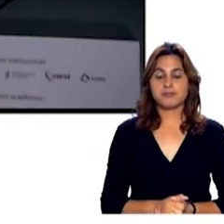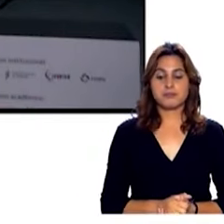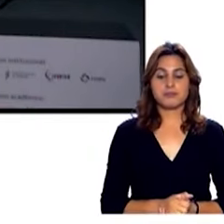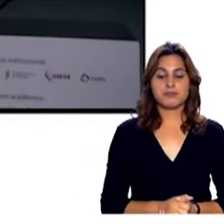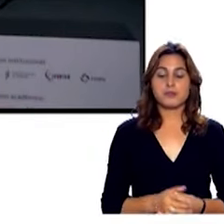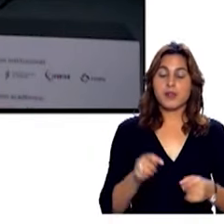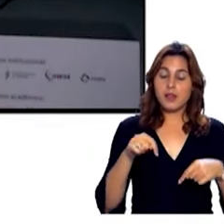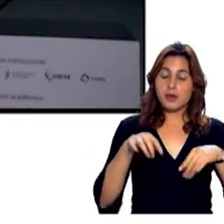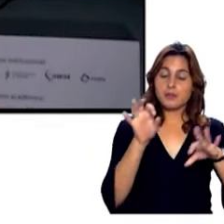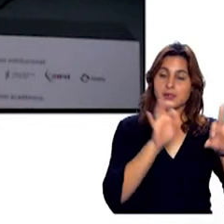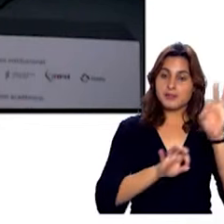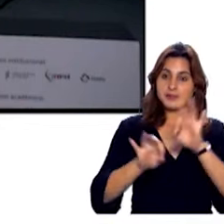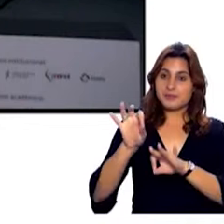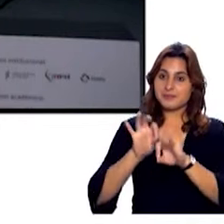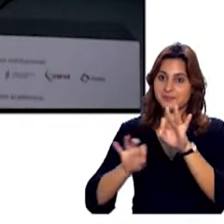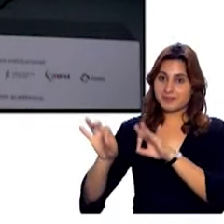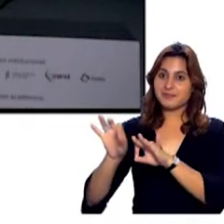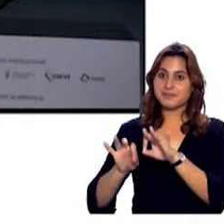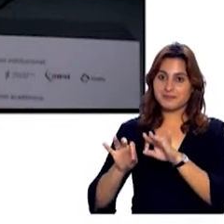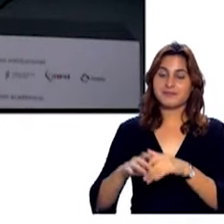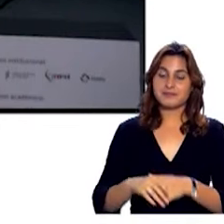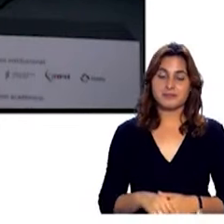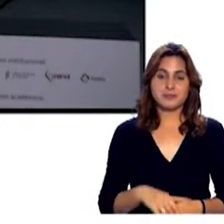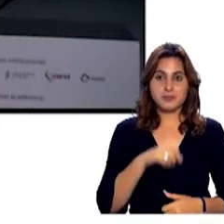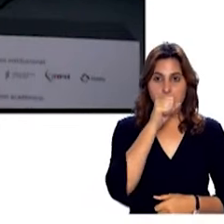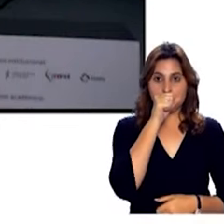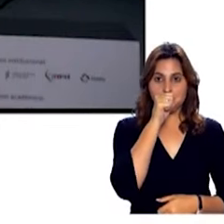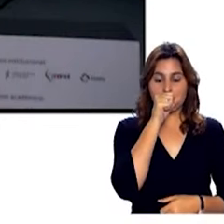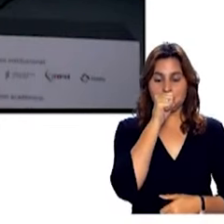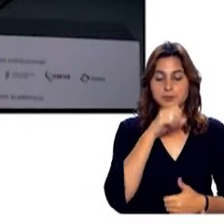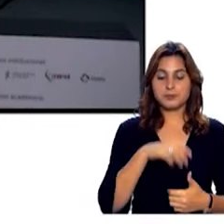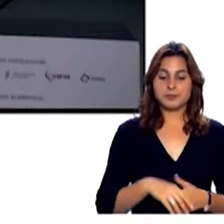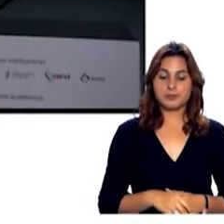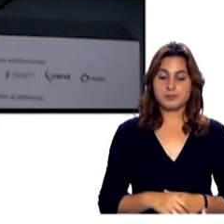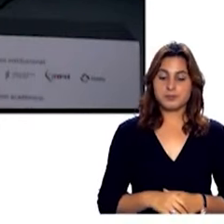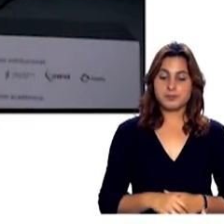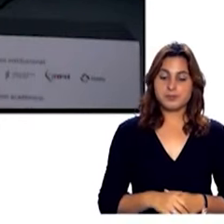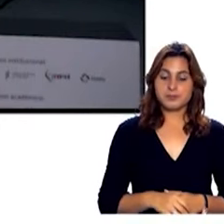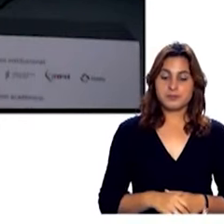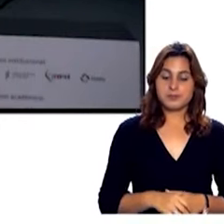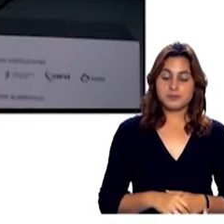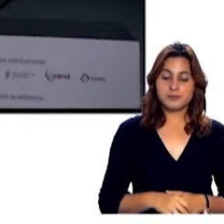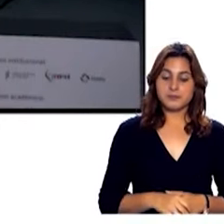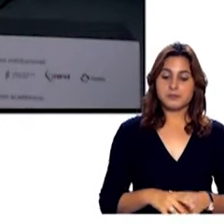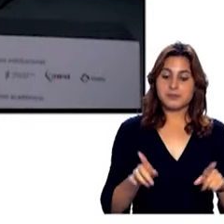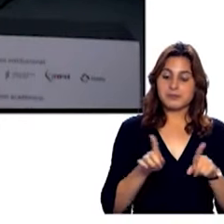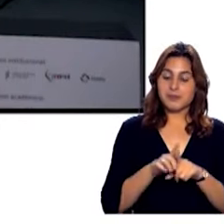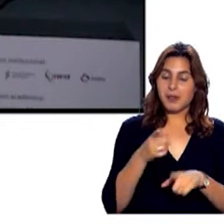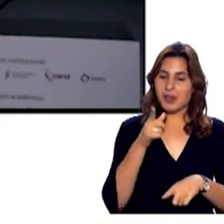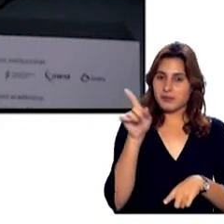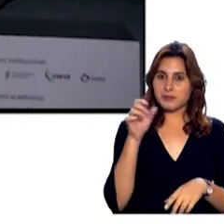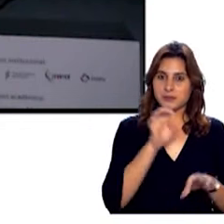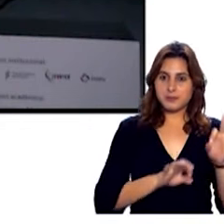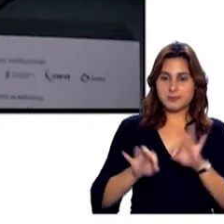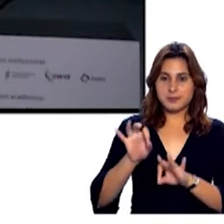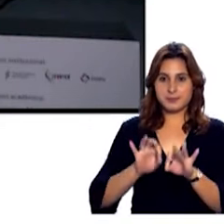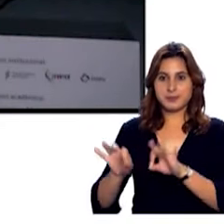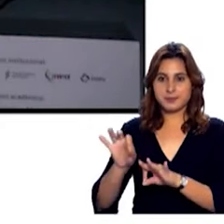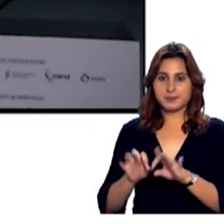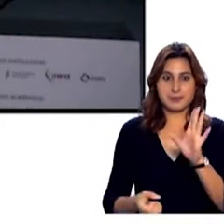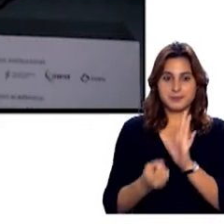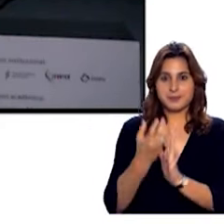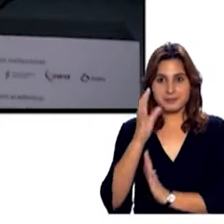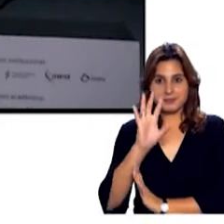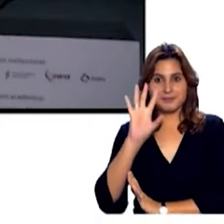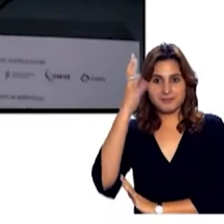organizadores e e e sobretudo eu gostaria de frisar que realmente eh além de organizar a concepção desses eventos